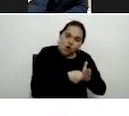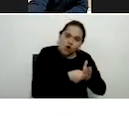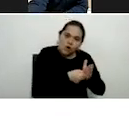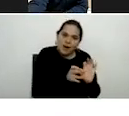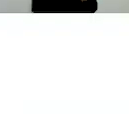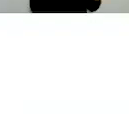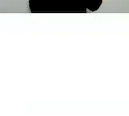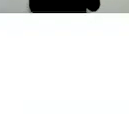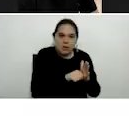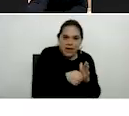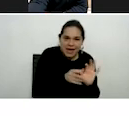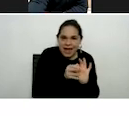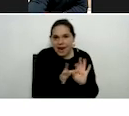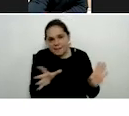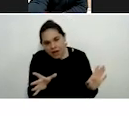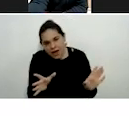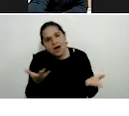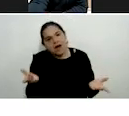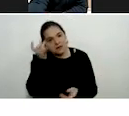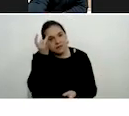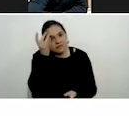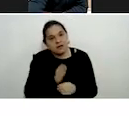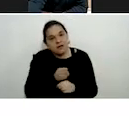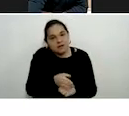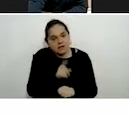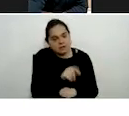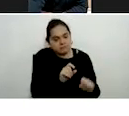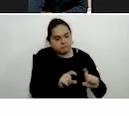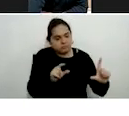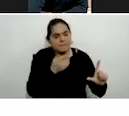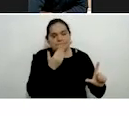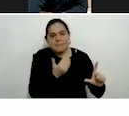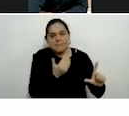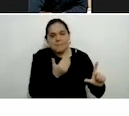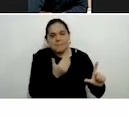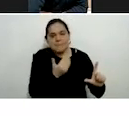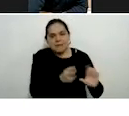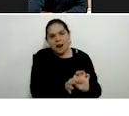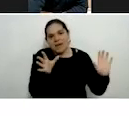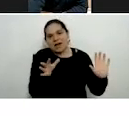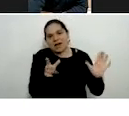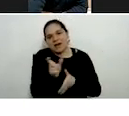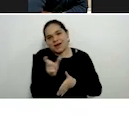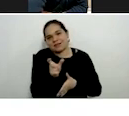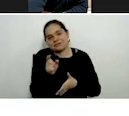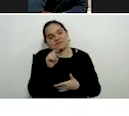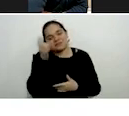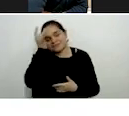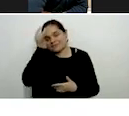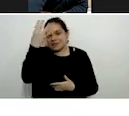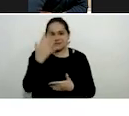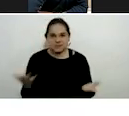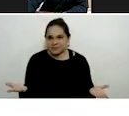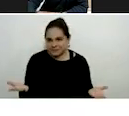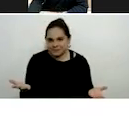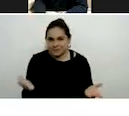cartão, ele já tem que entrar aqui, fazer o desbloqueio, já vai se ambientar com o lugar. Então, aqui essas funções que são também das básicas do